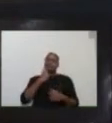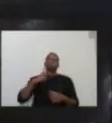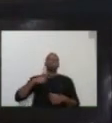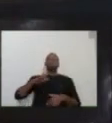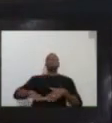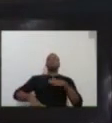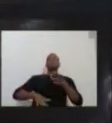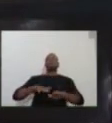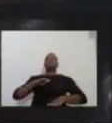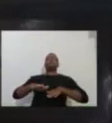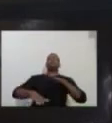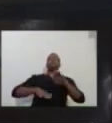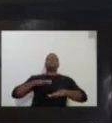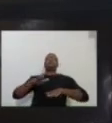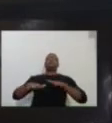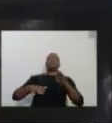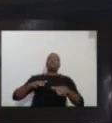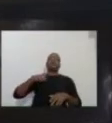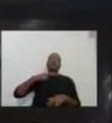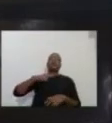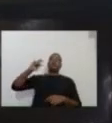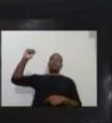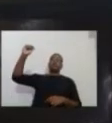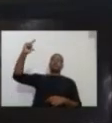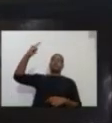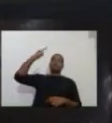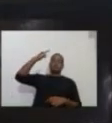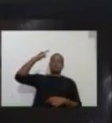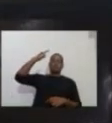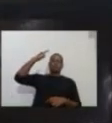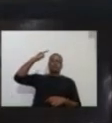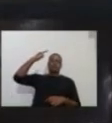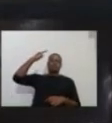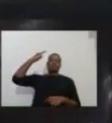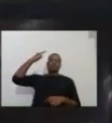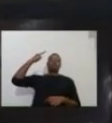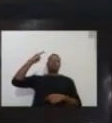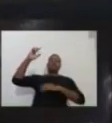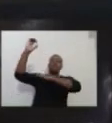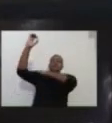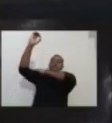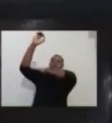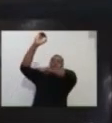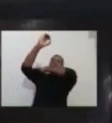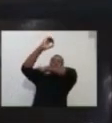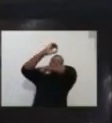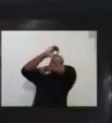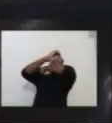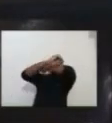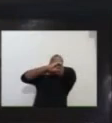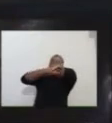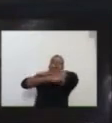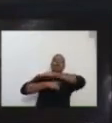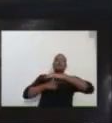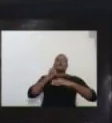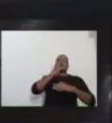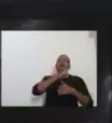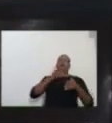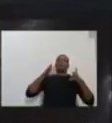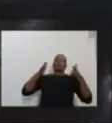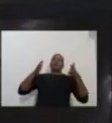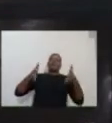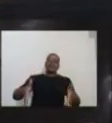estava se pondo, eu estava chegando em casa. Da minha casa para baixo, no olho d'água dos macacos,